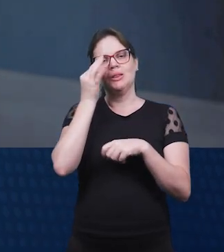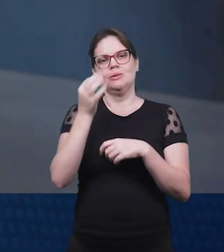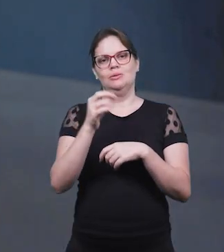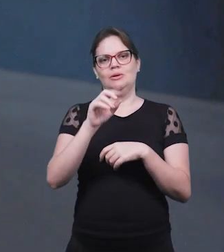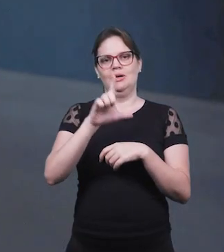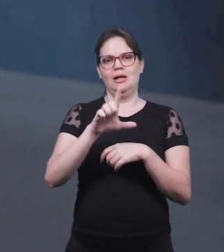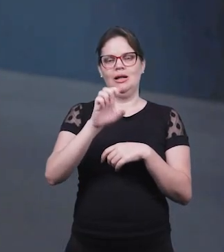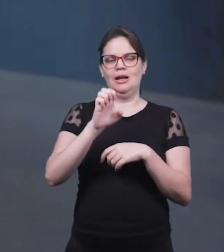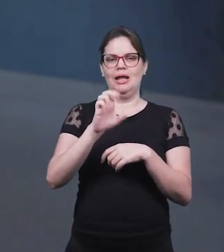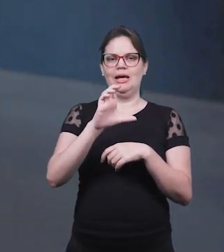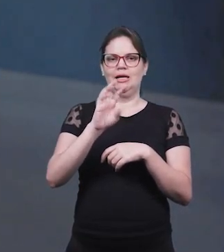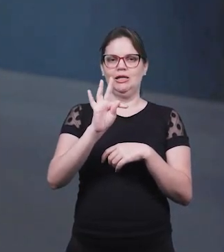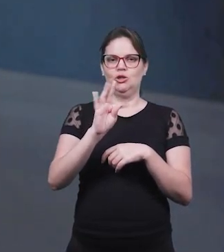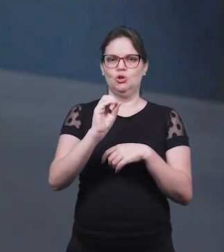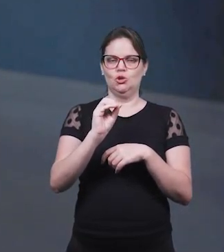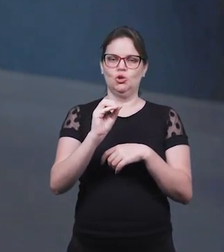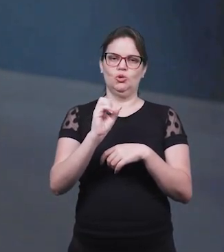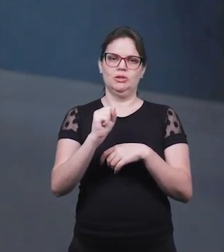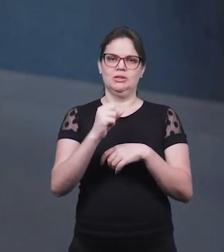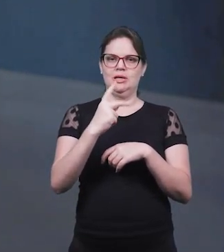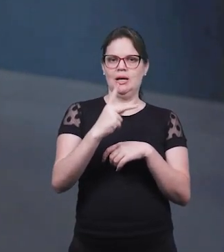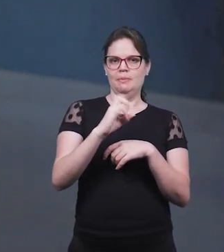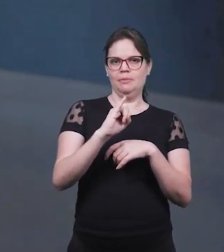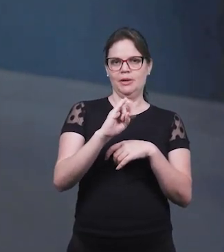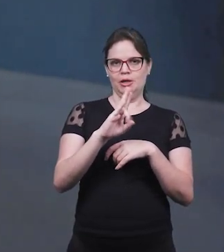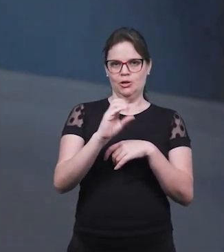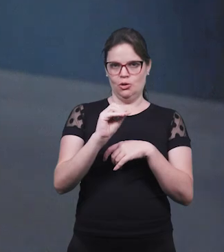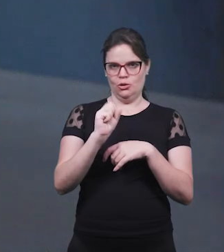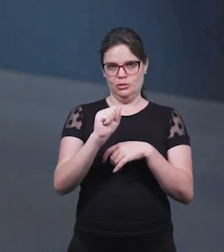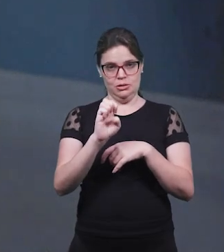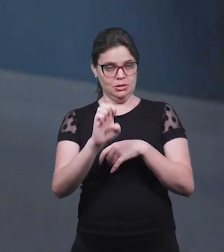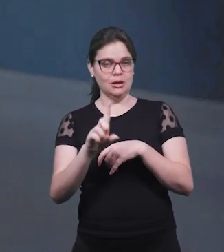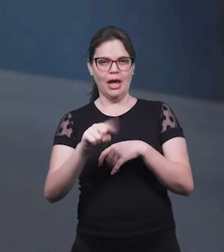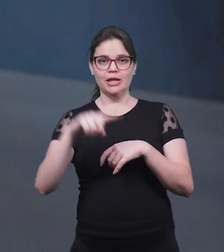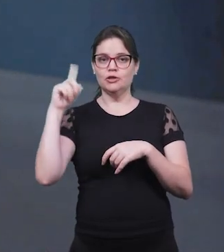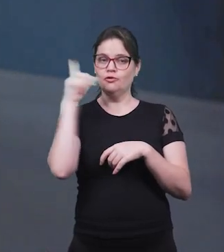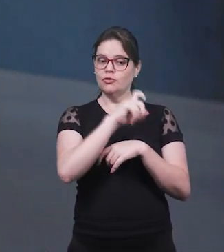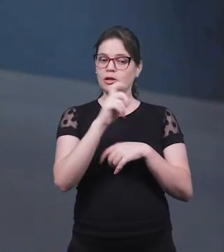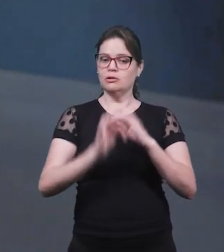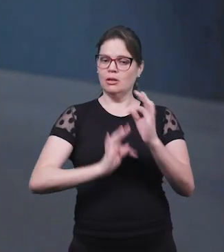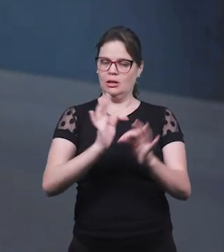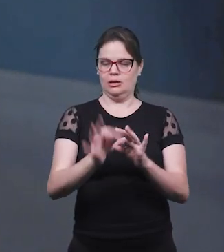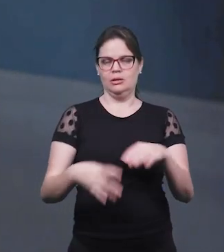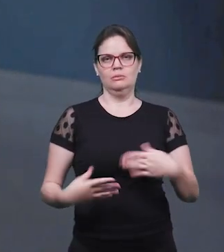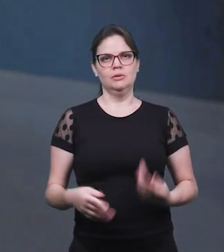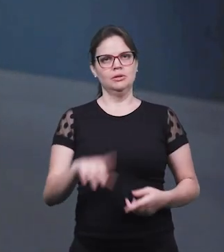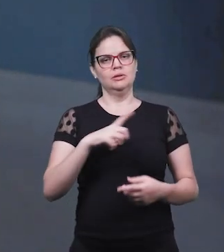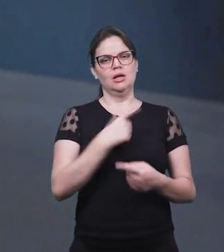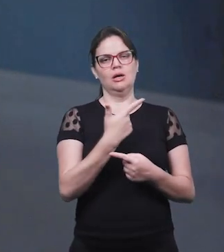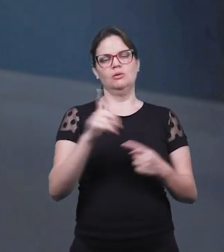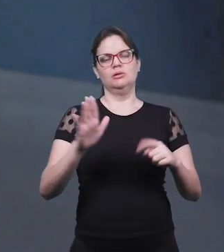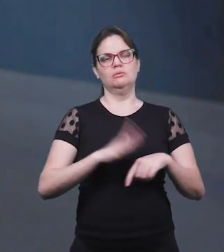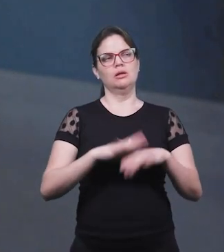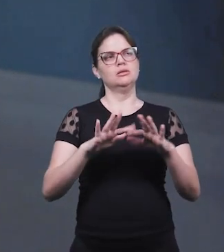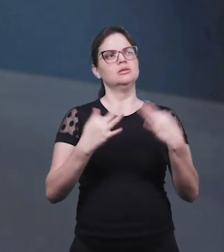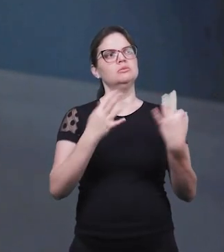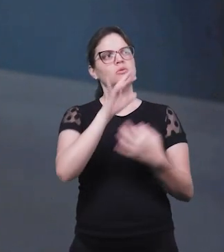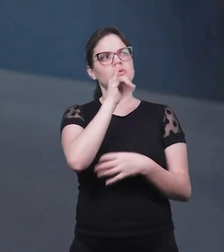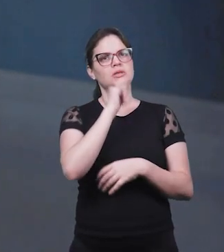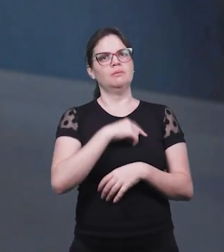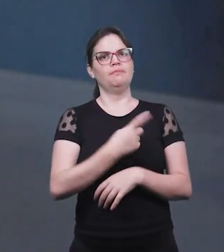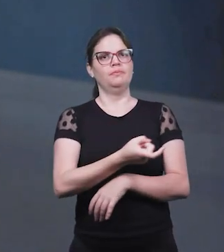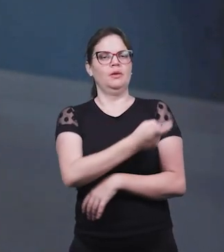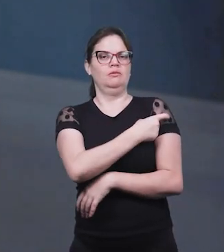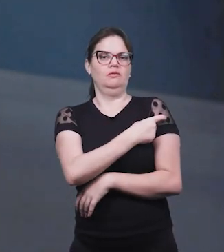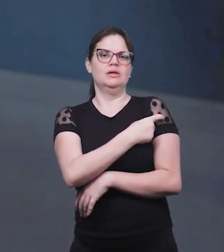é difícil mesmo de tratá-la, né? E tem outras mais simples, por exemplo, a vacina